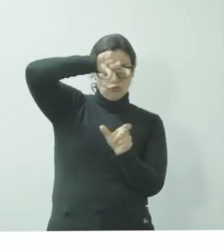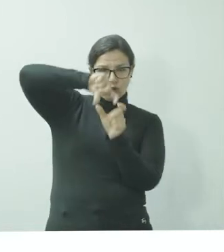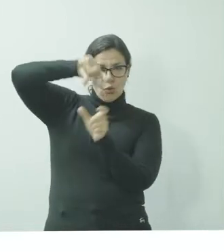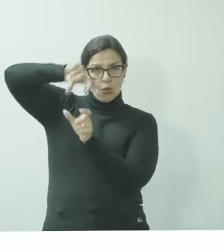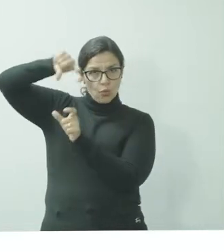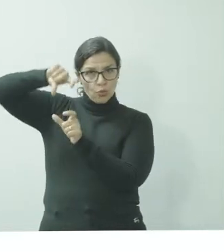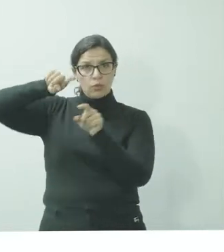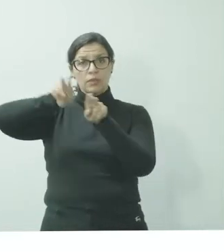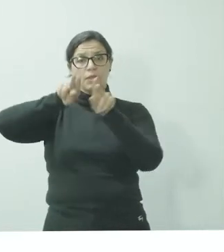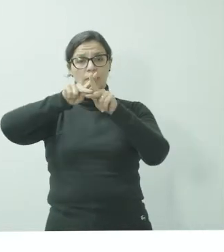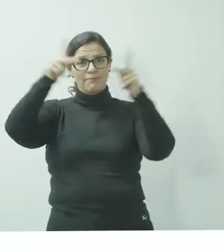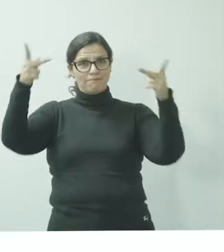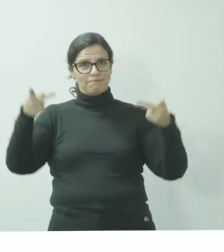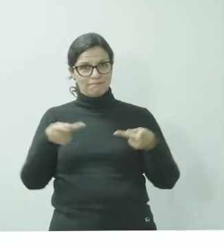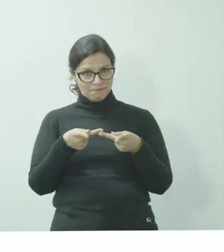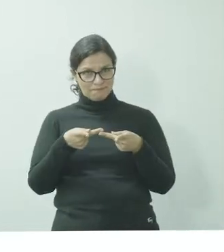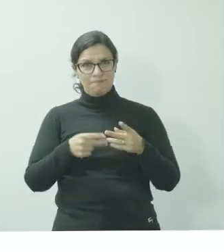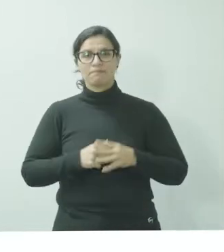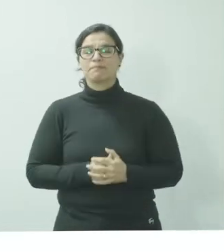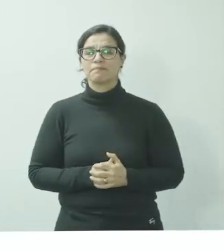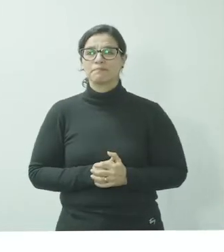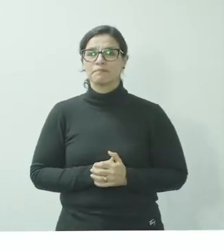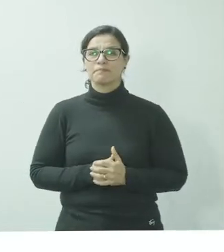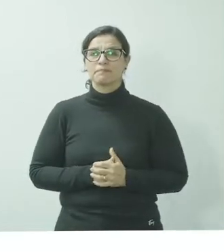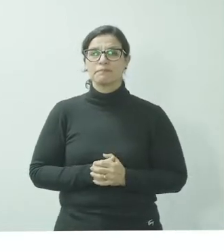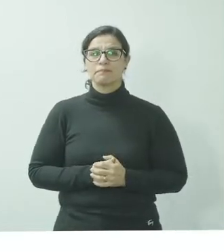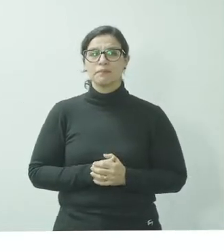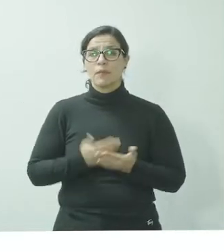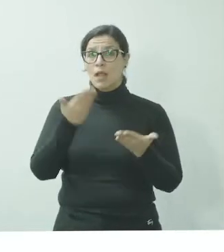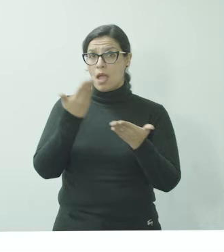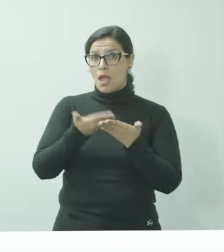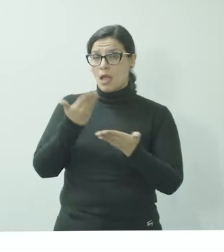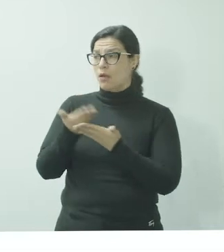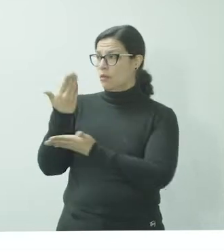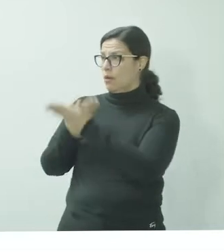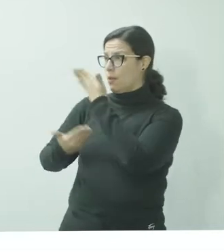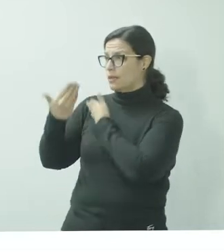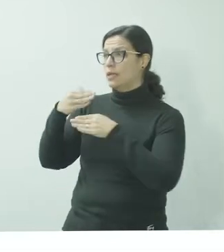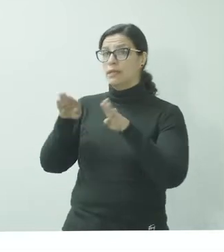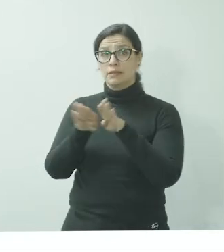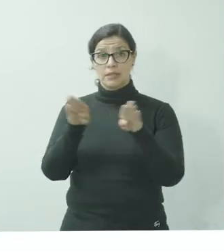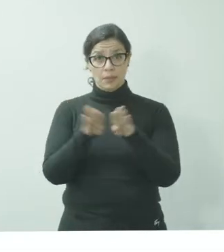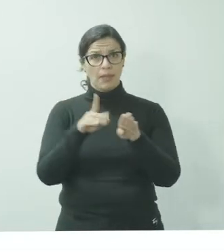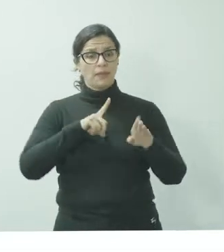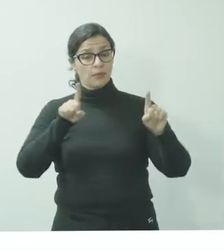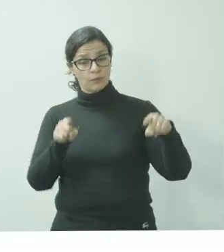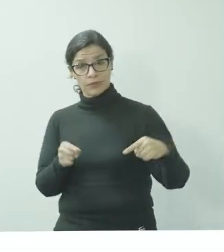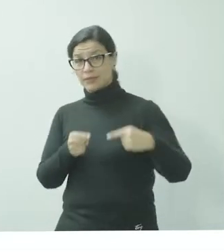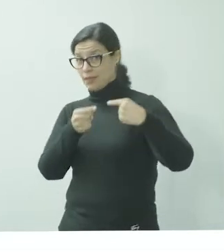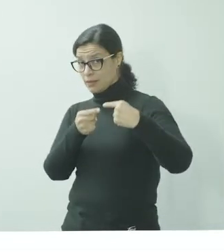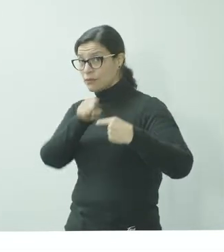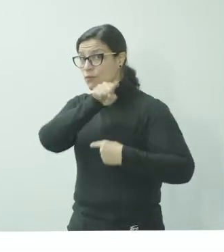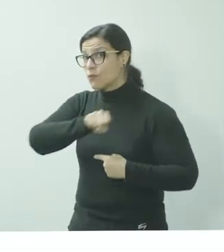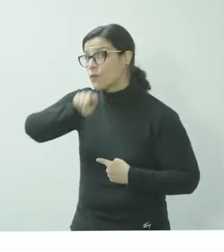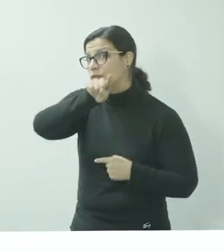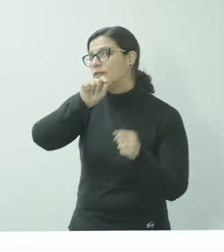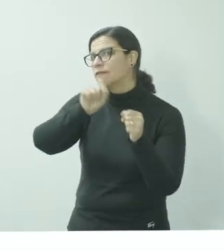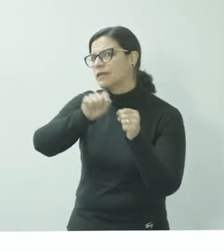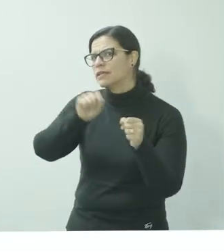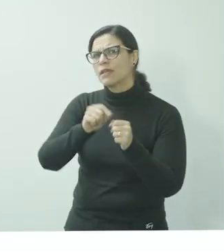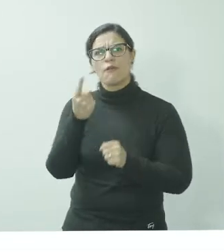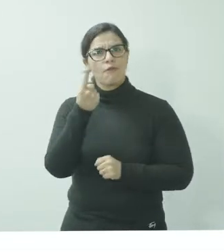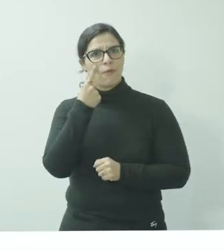colunas e o circular na aula passada eu também deixei um desafio para